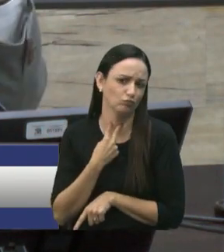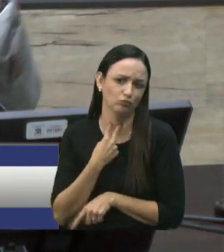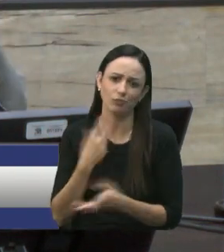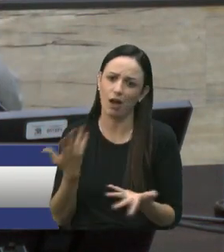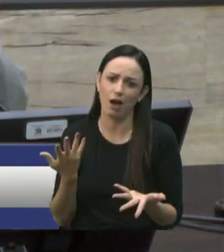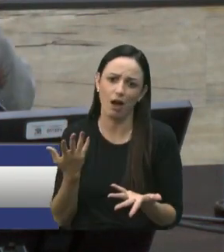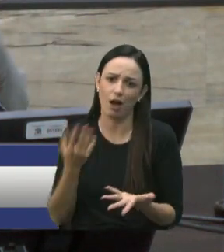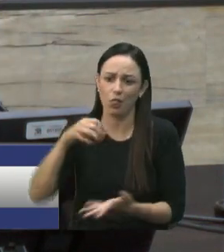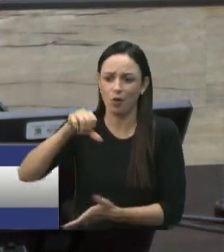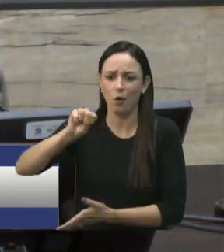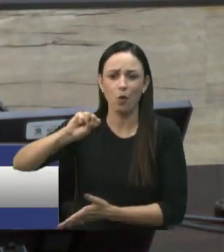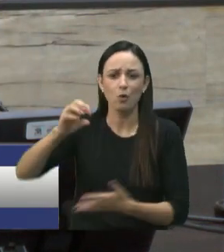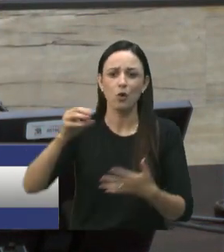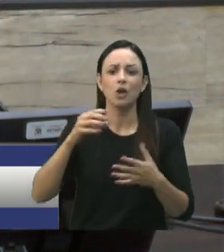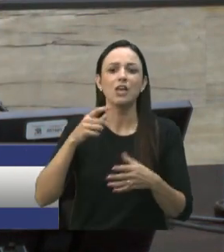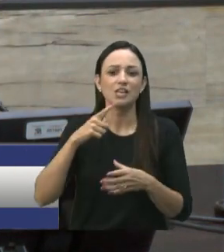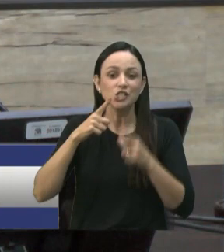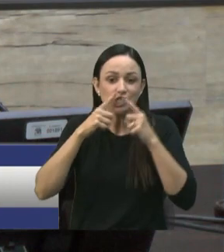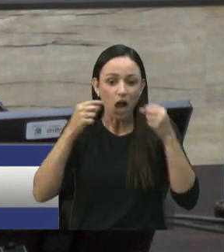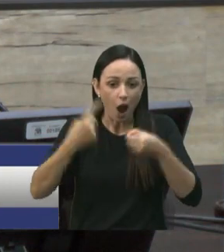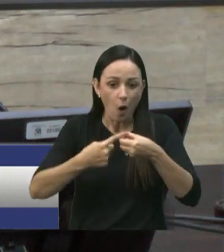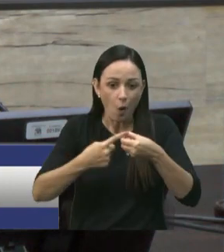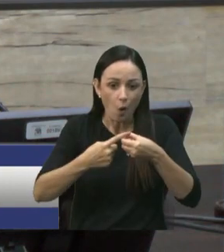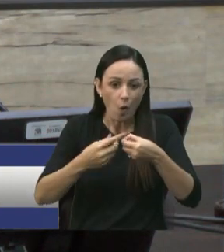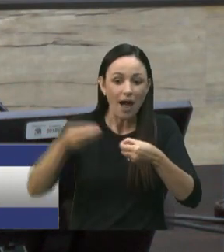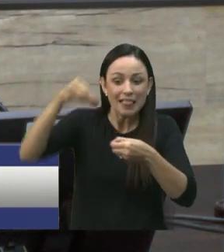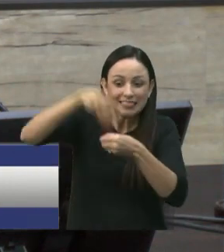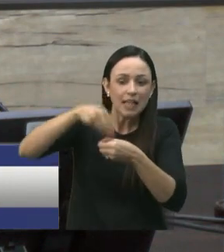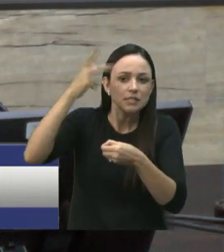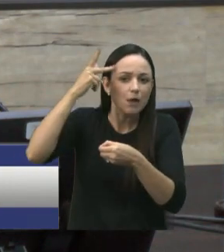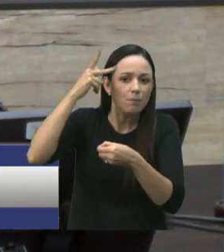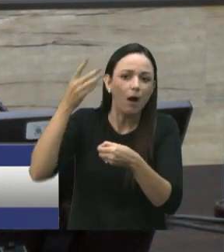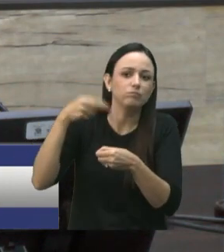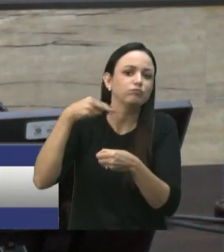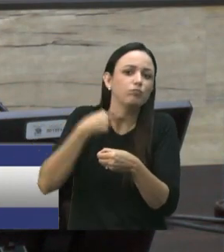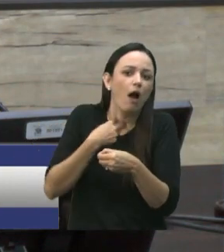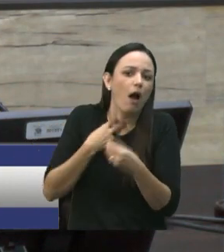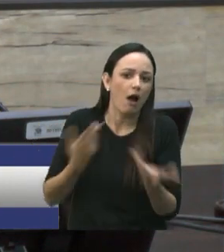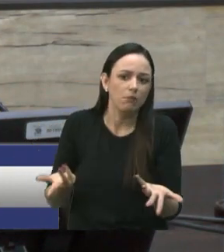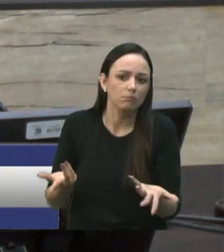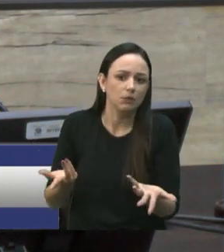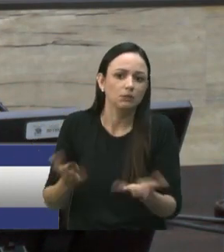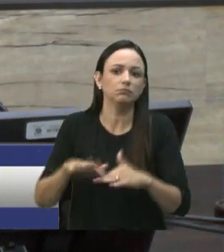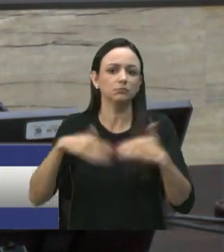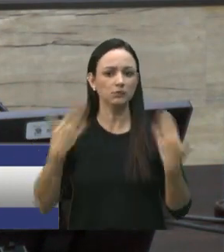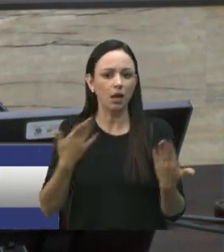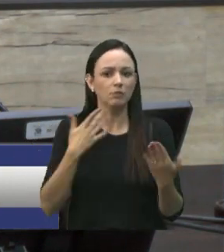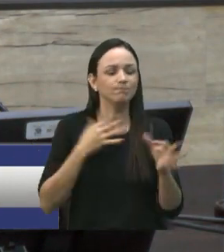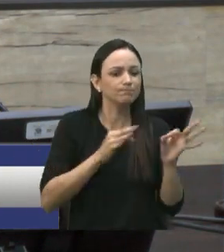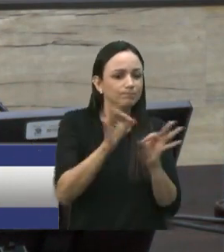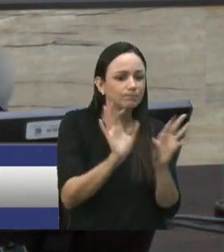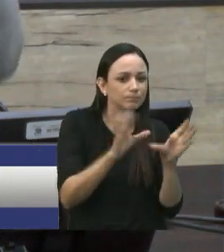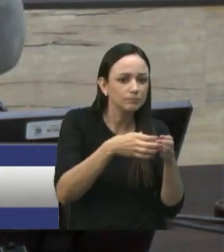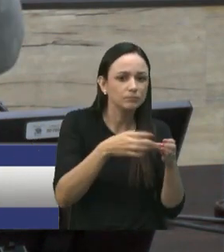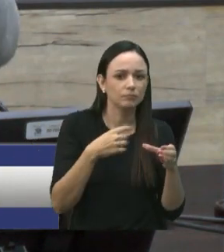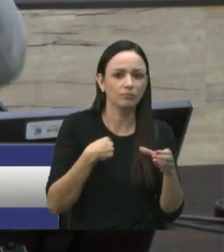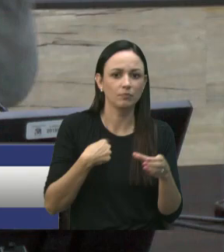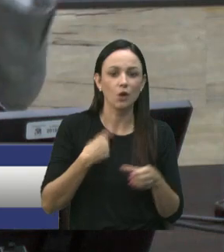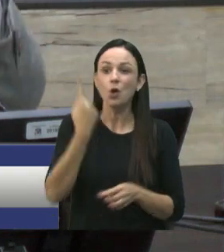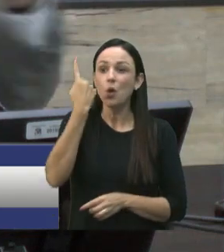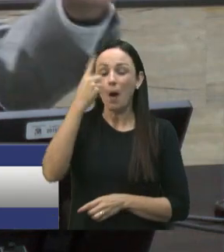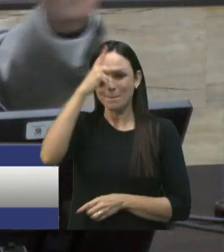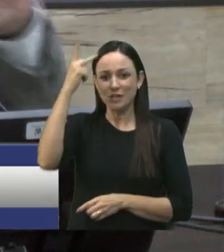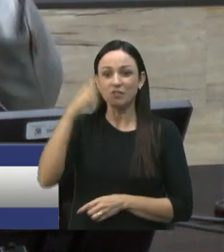né? Jaú dentro de São Paulo. E é o que a gente tentou fazer com um comitê que nós nos organizamos. Não foi alguém que falou,